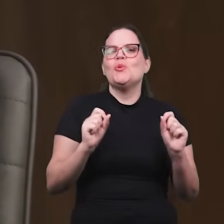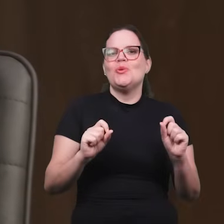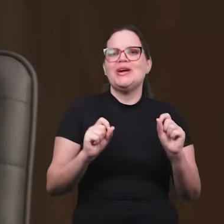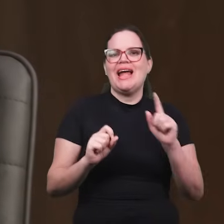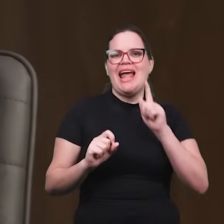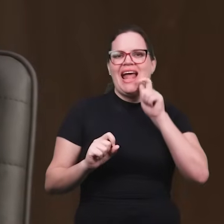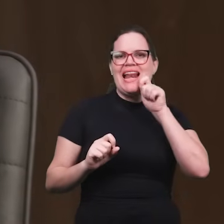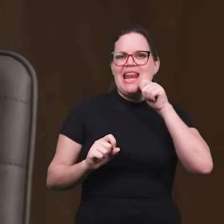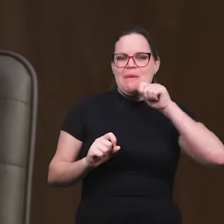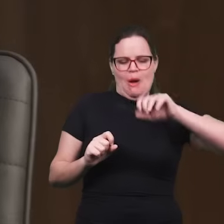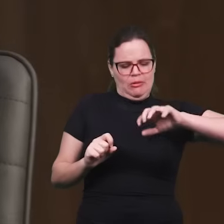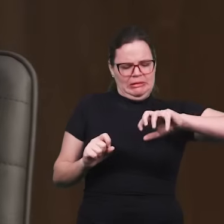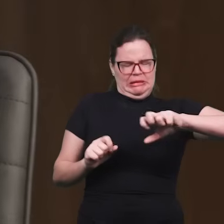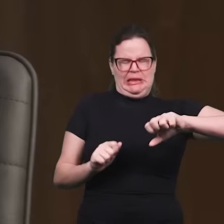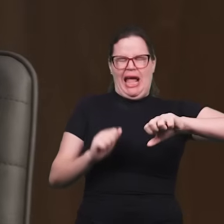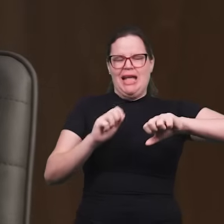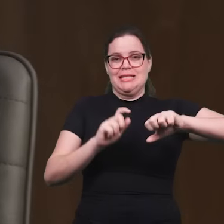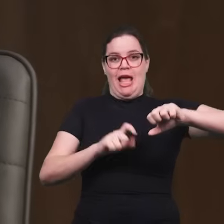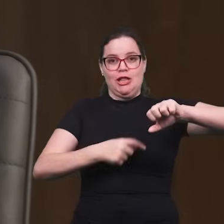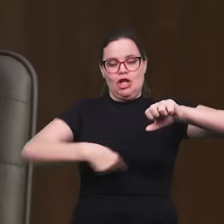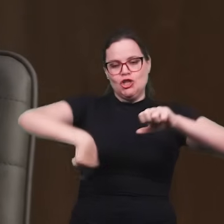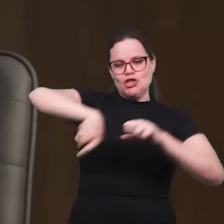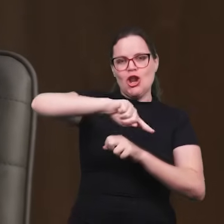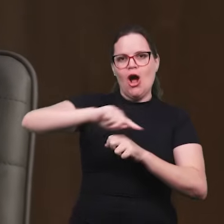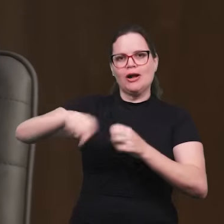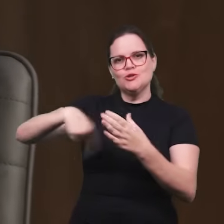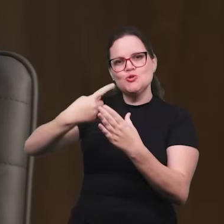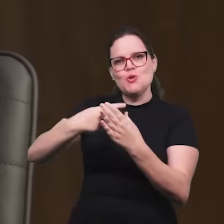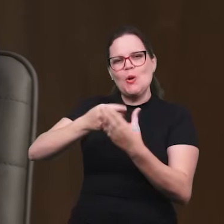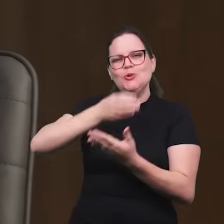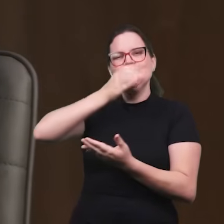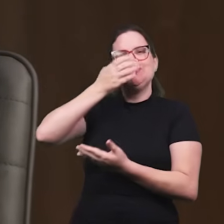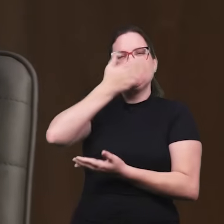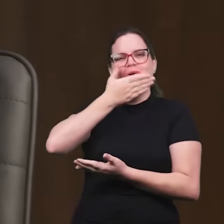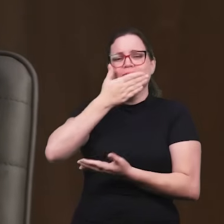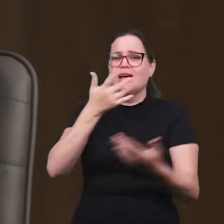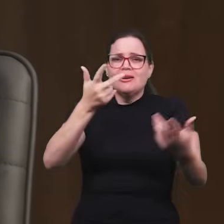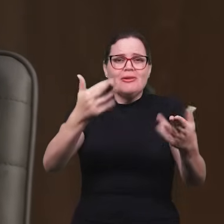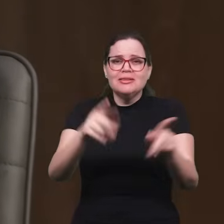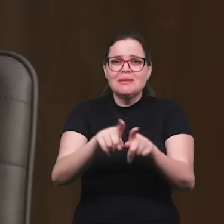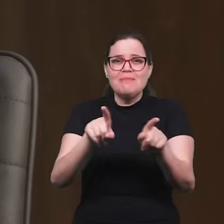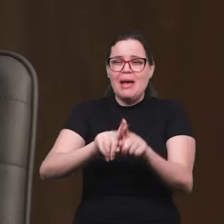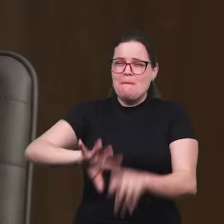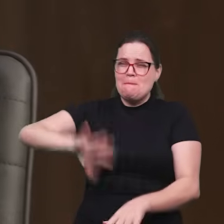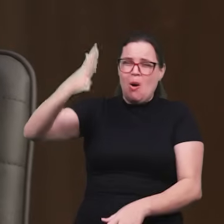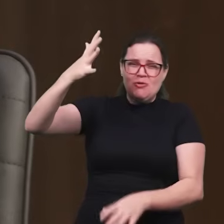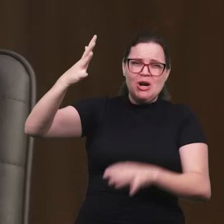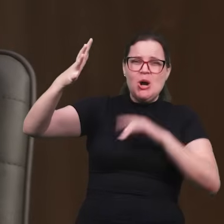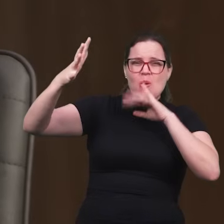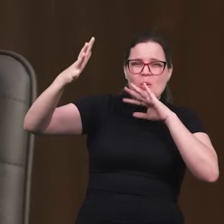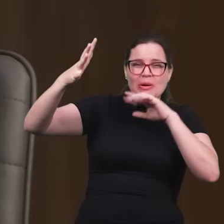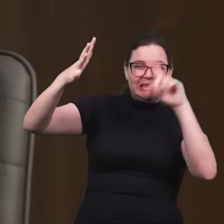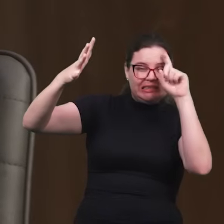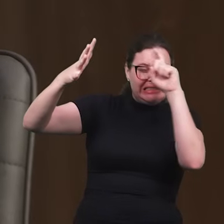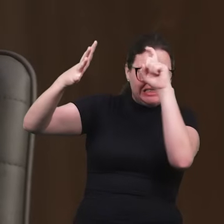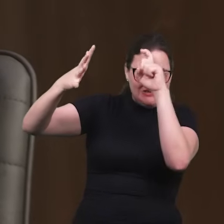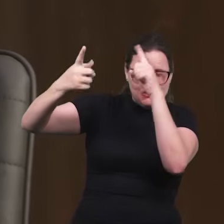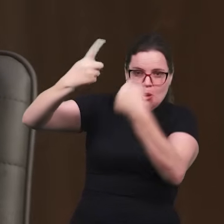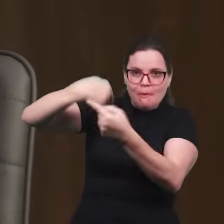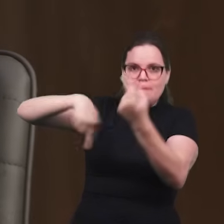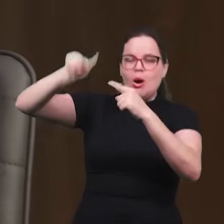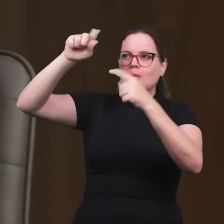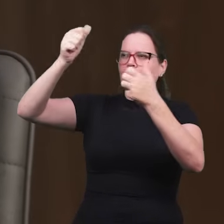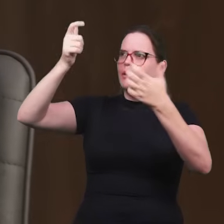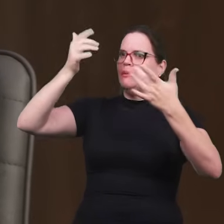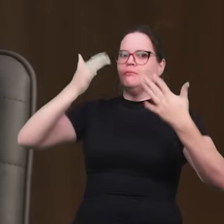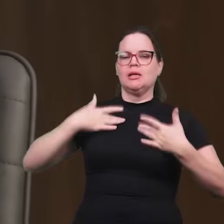né? Porque quando ele diz, vai, chama o teu marido e vem cá, ele diz àquela mulher assim, olha, eu não tenho a bênção